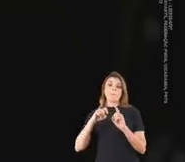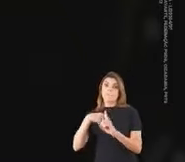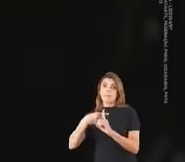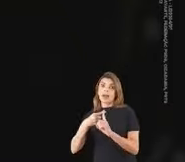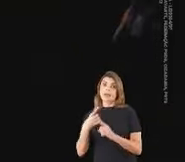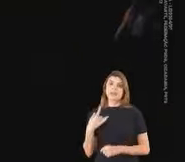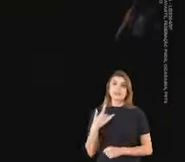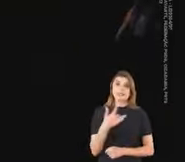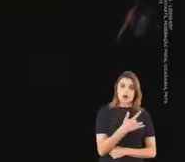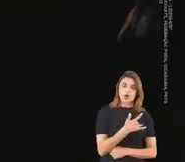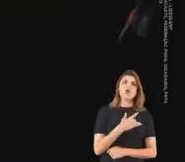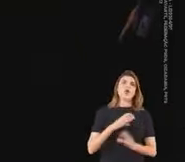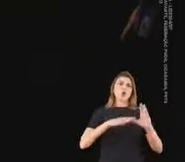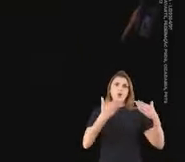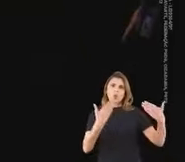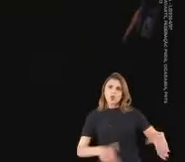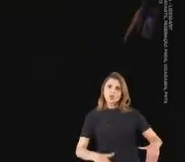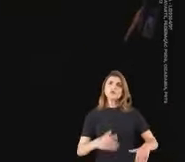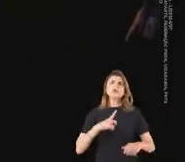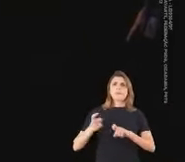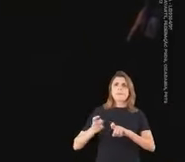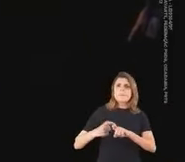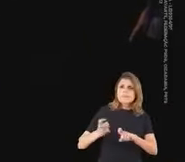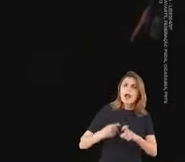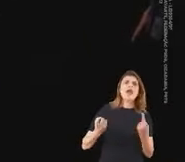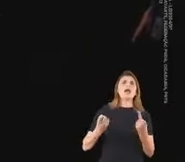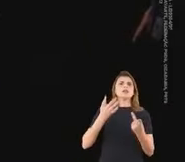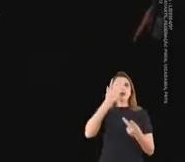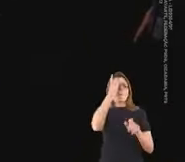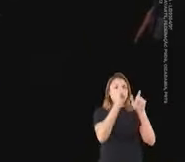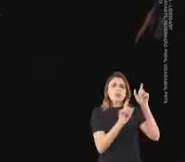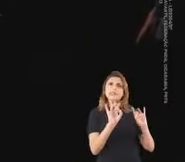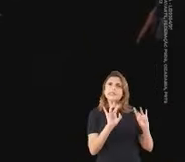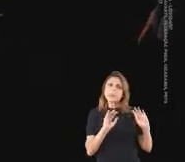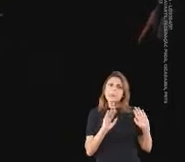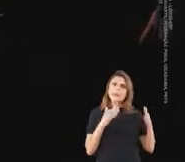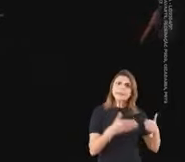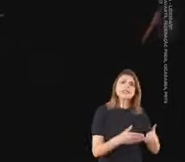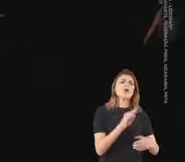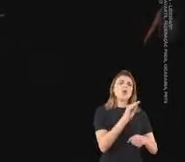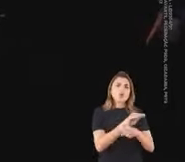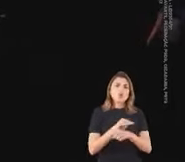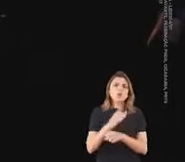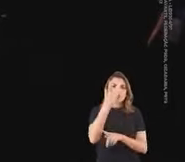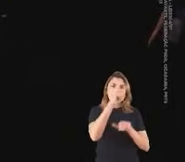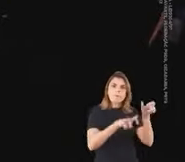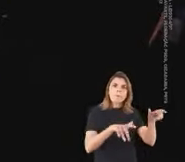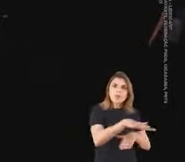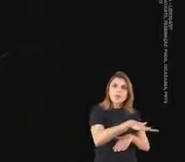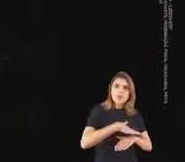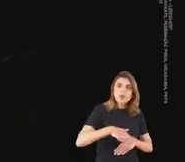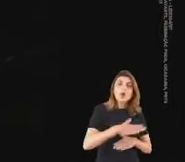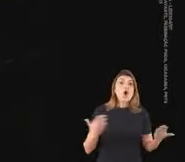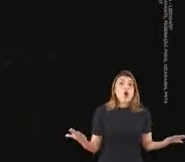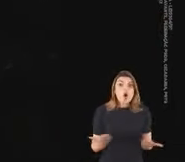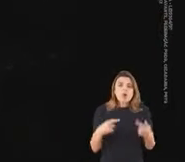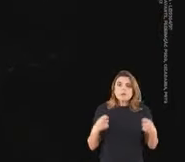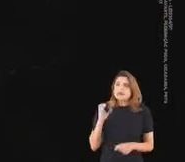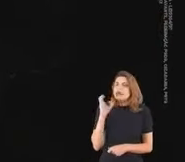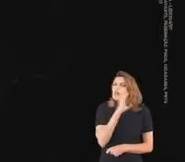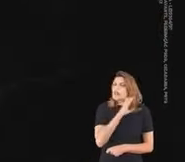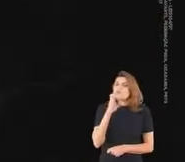funcionar de verdade. Eu vou fazer concurso público para ter médicos, especialistas, para poder cuidar da nossa população. Hoje,